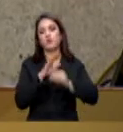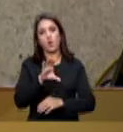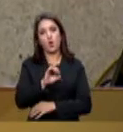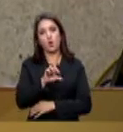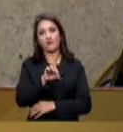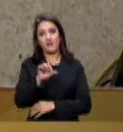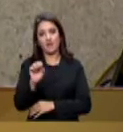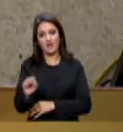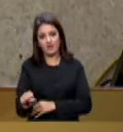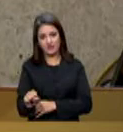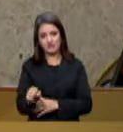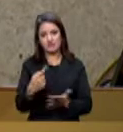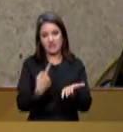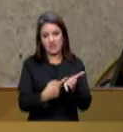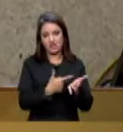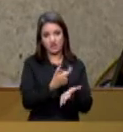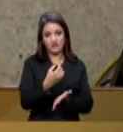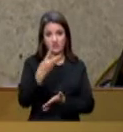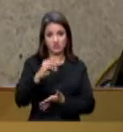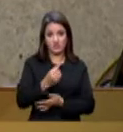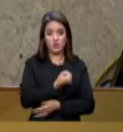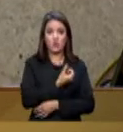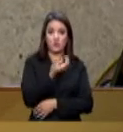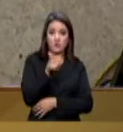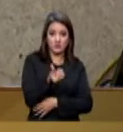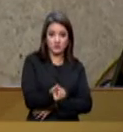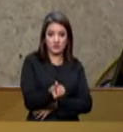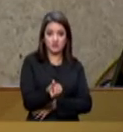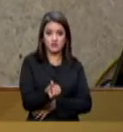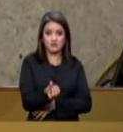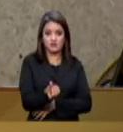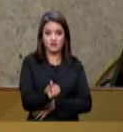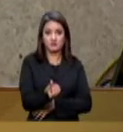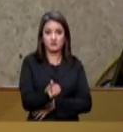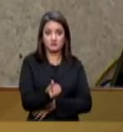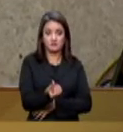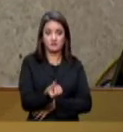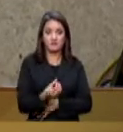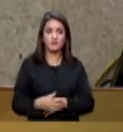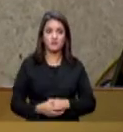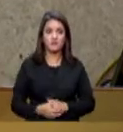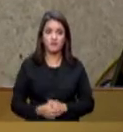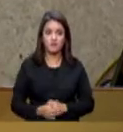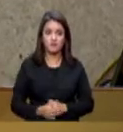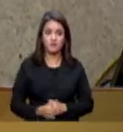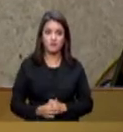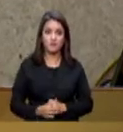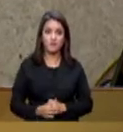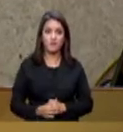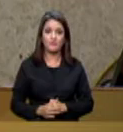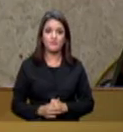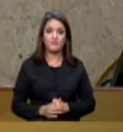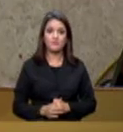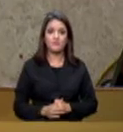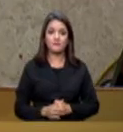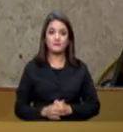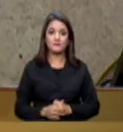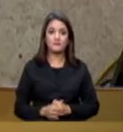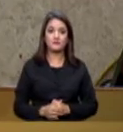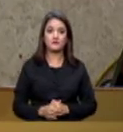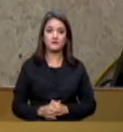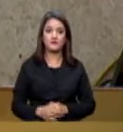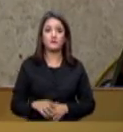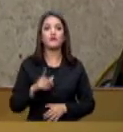Sustentável, ODS, número 6, da Agenda 2030 das Nações Unidas, que anuncia